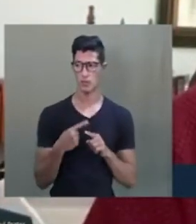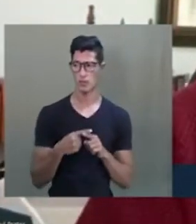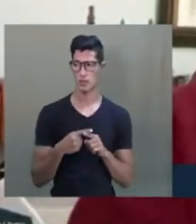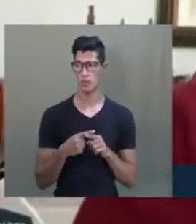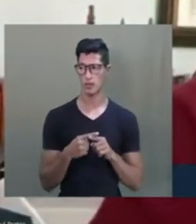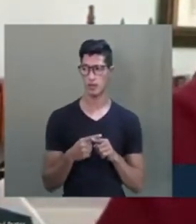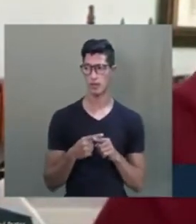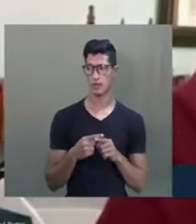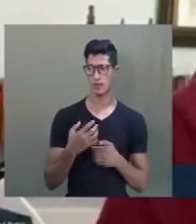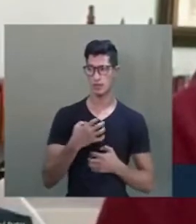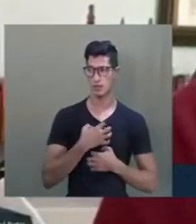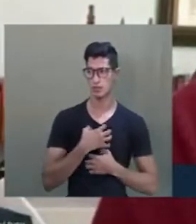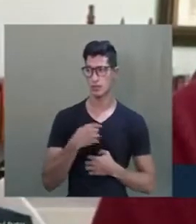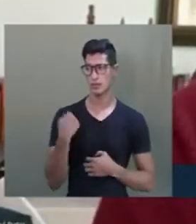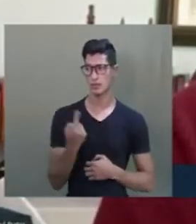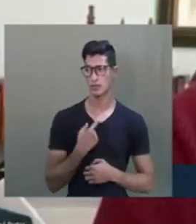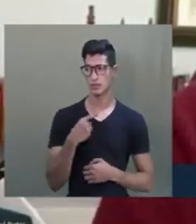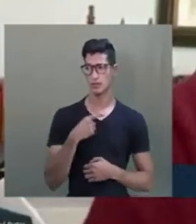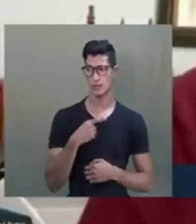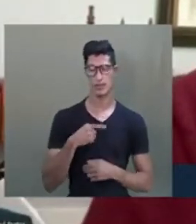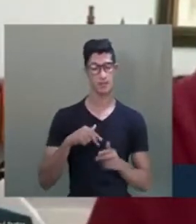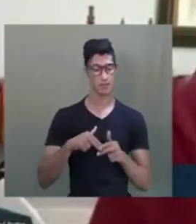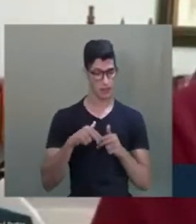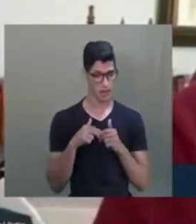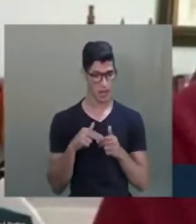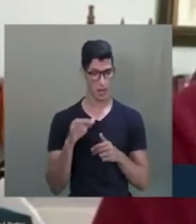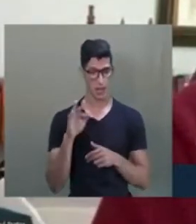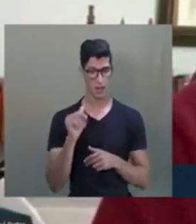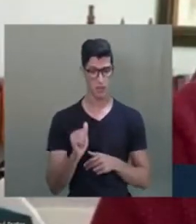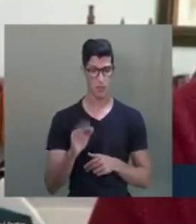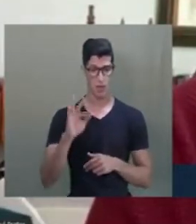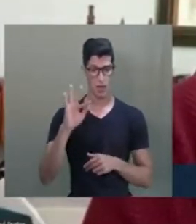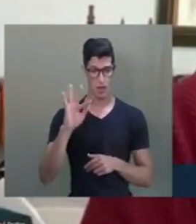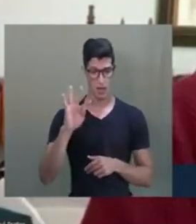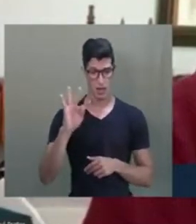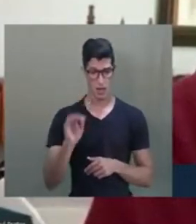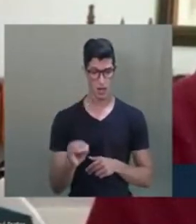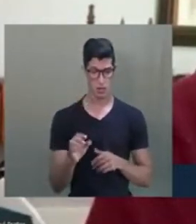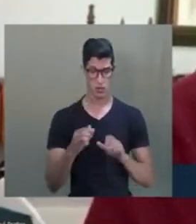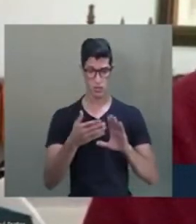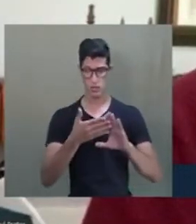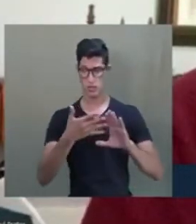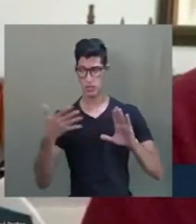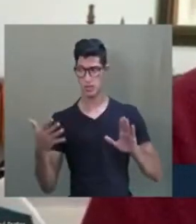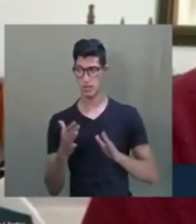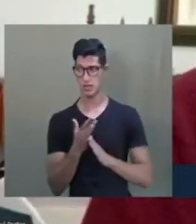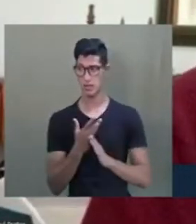a impressão que dá é que, pelo fato de se estender